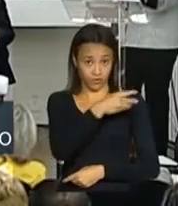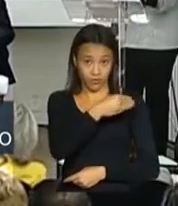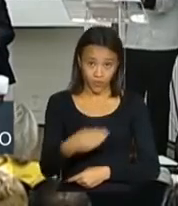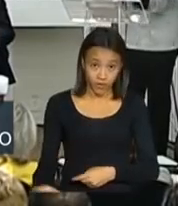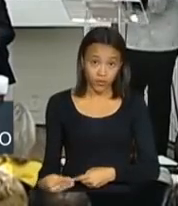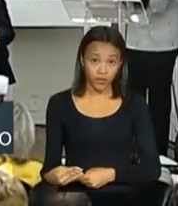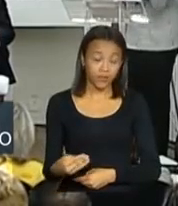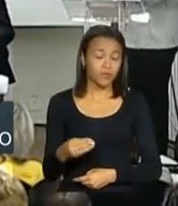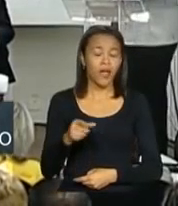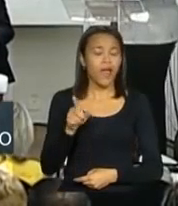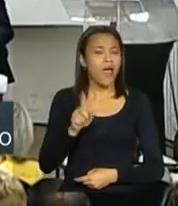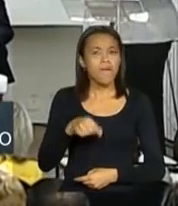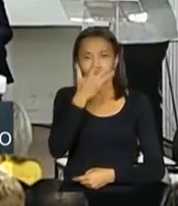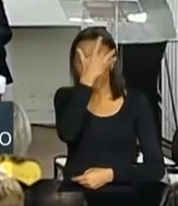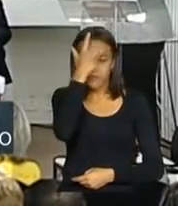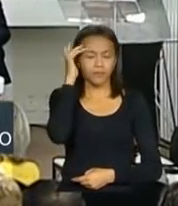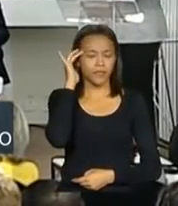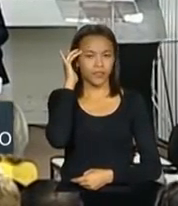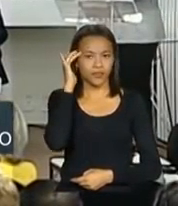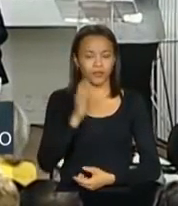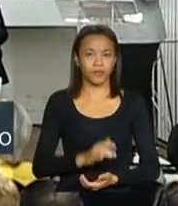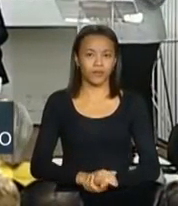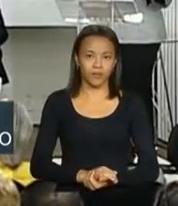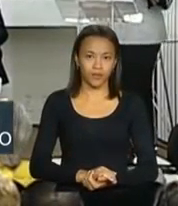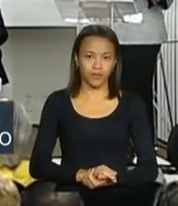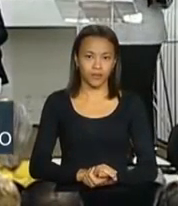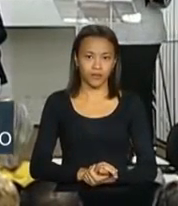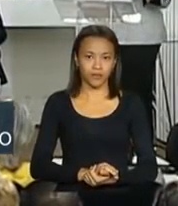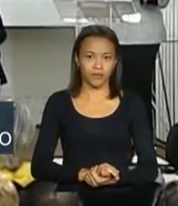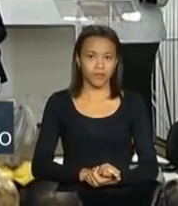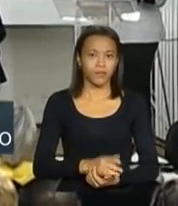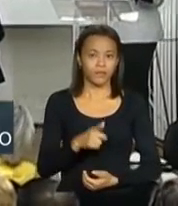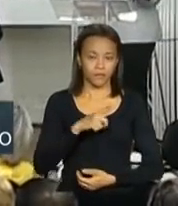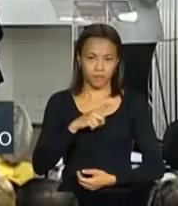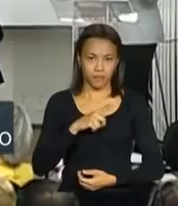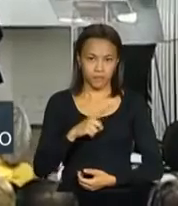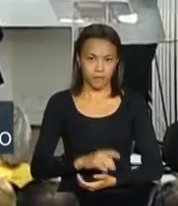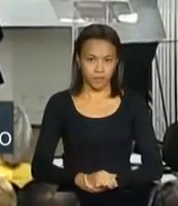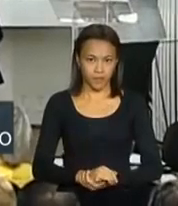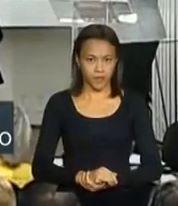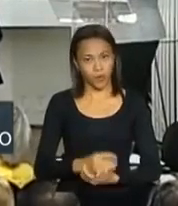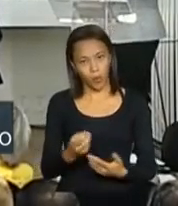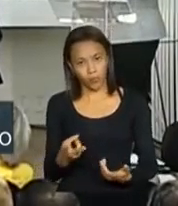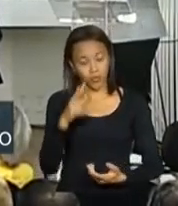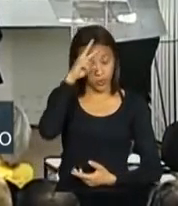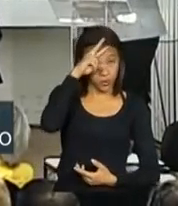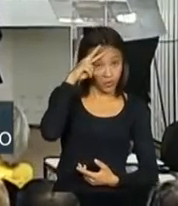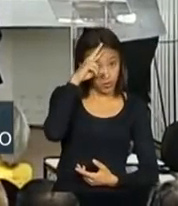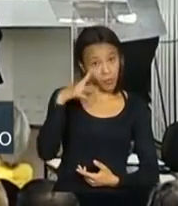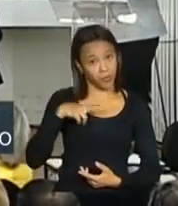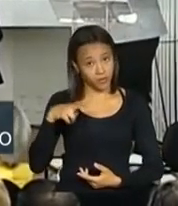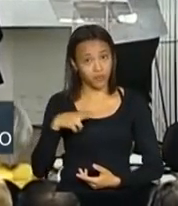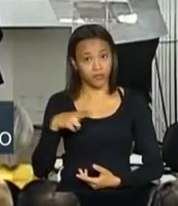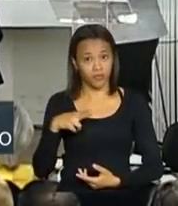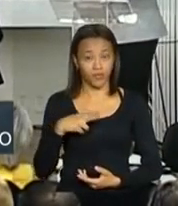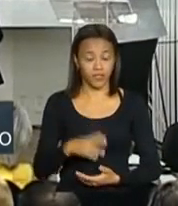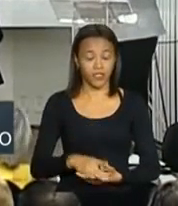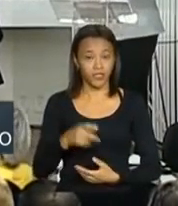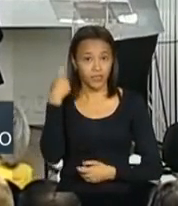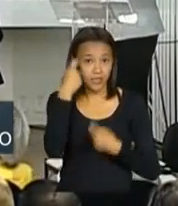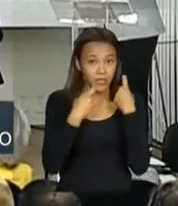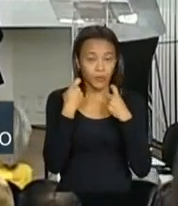são pessoas ligadas pessoalmente ou historicamente aos